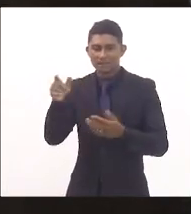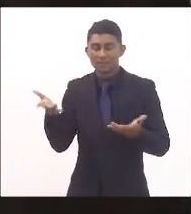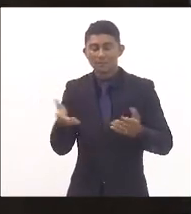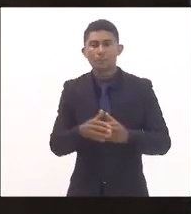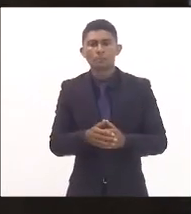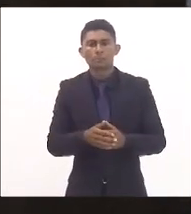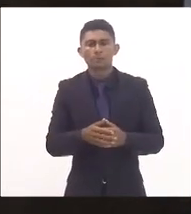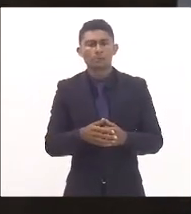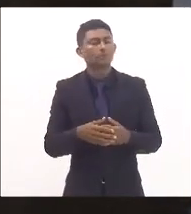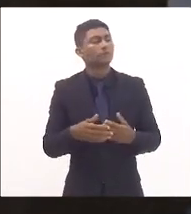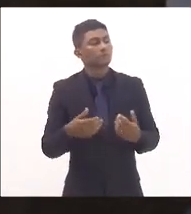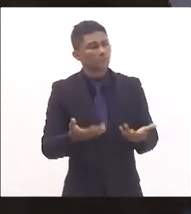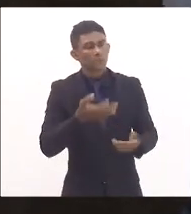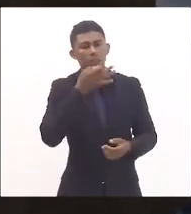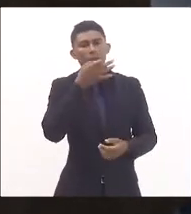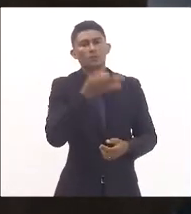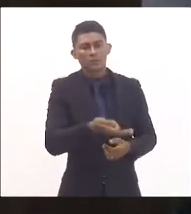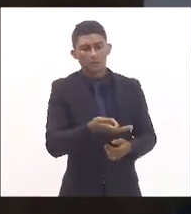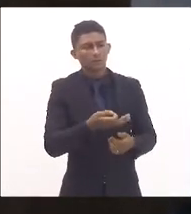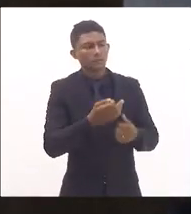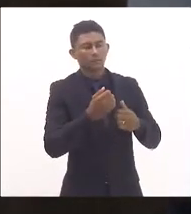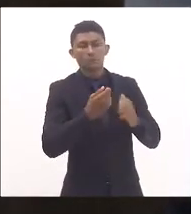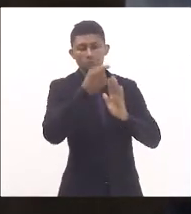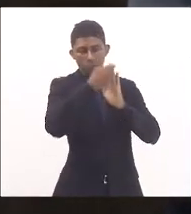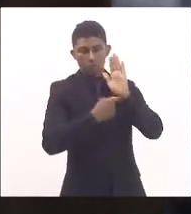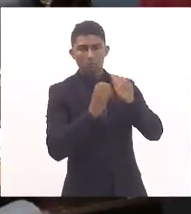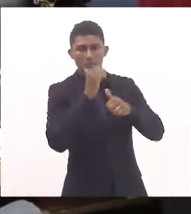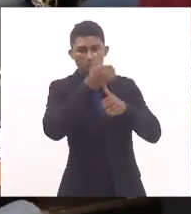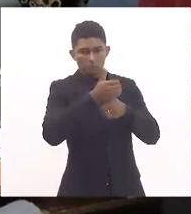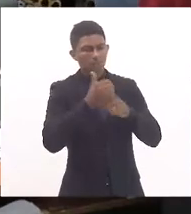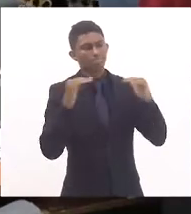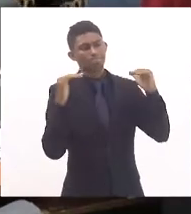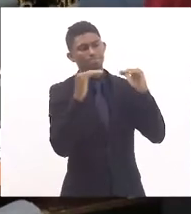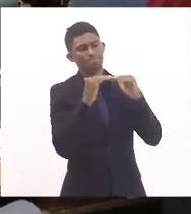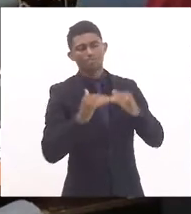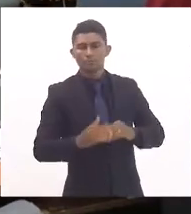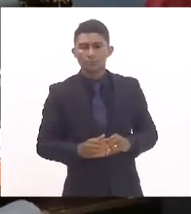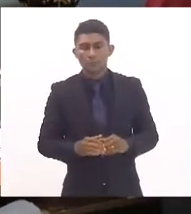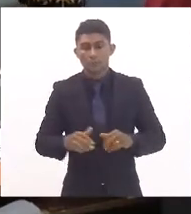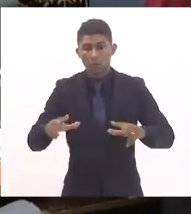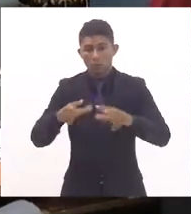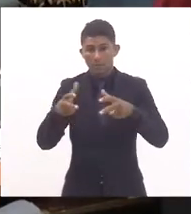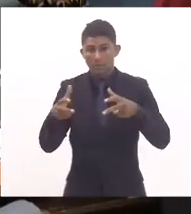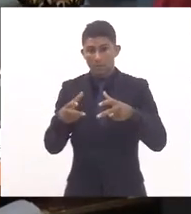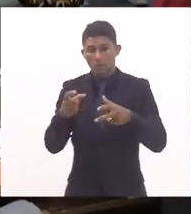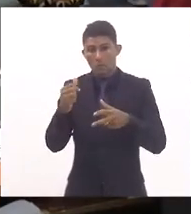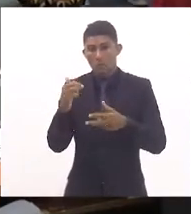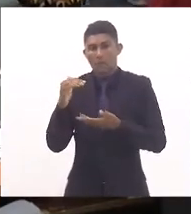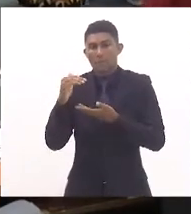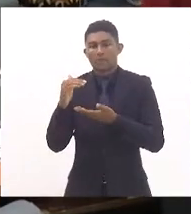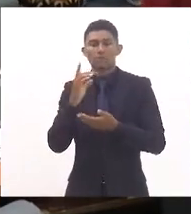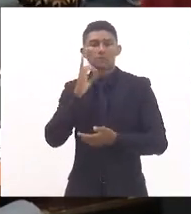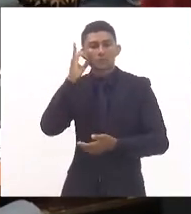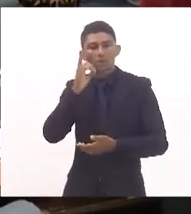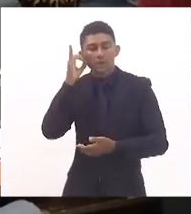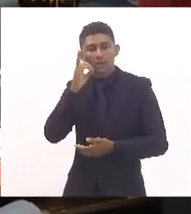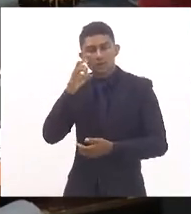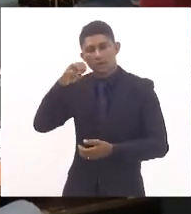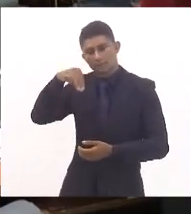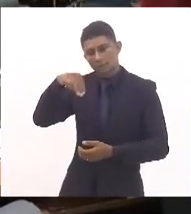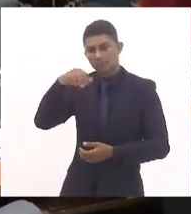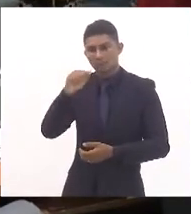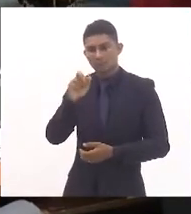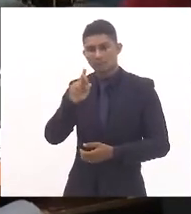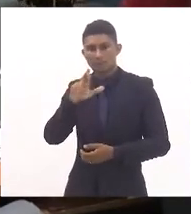acordo, o parecer acompanha o substitutivo da CCJ. Pela Comissão de Orçamento, deputado Márcio Canella.